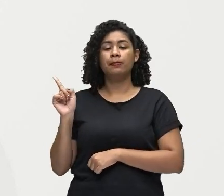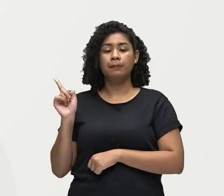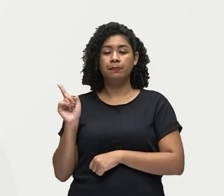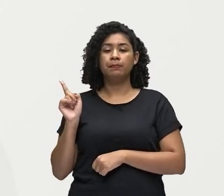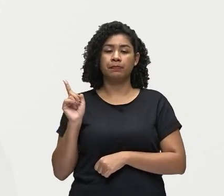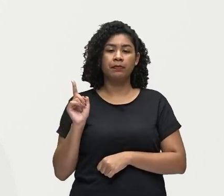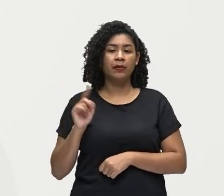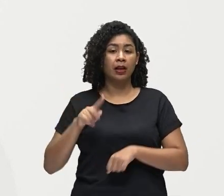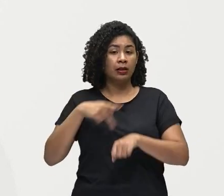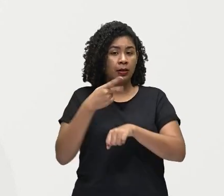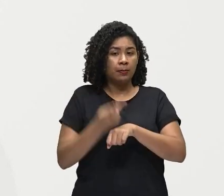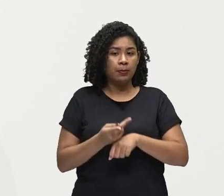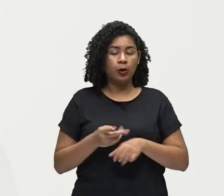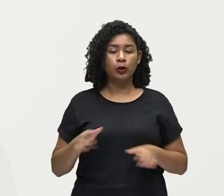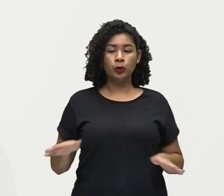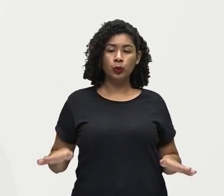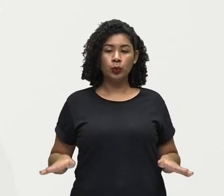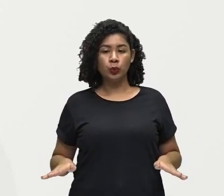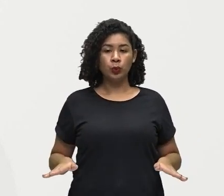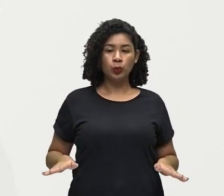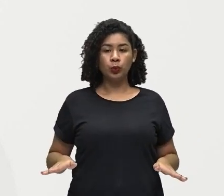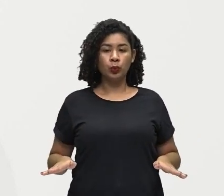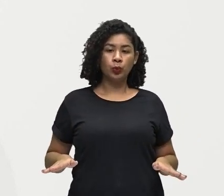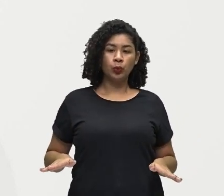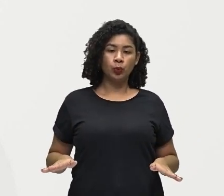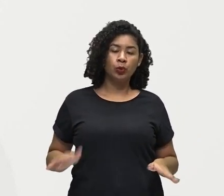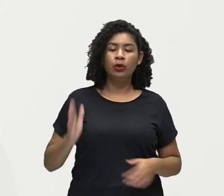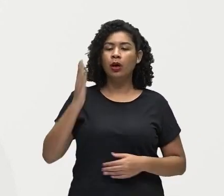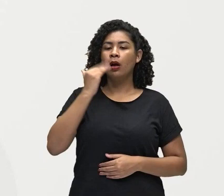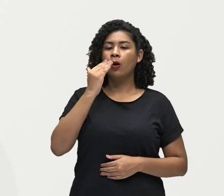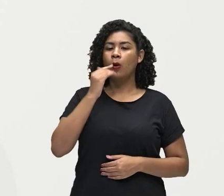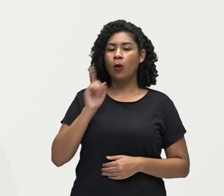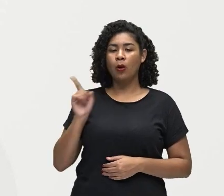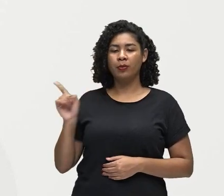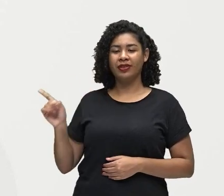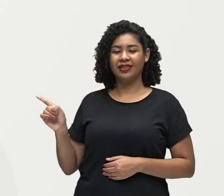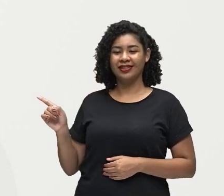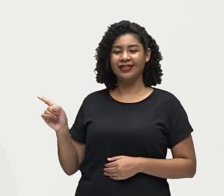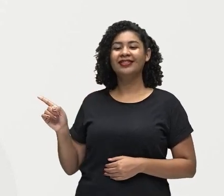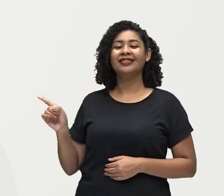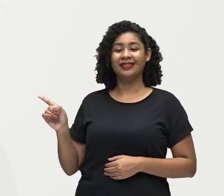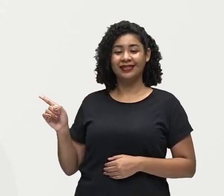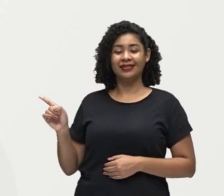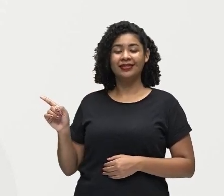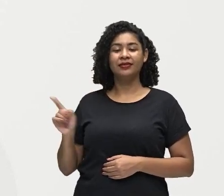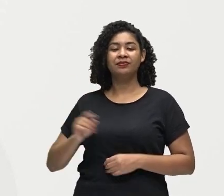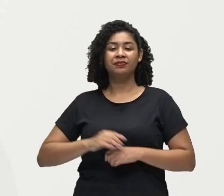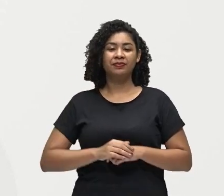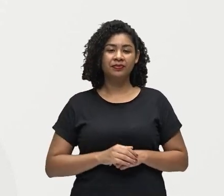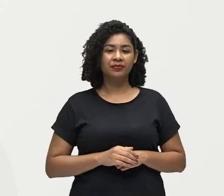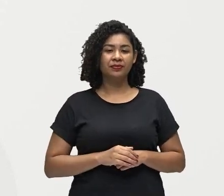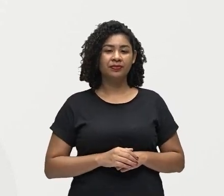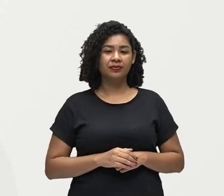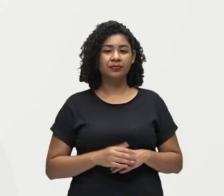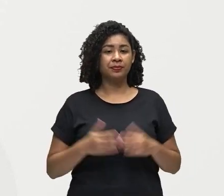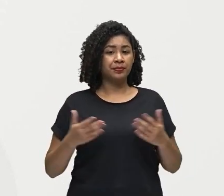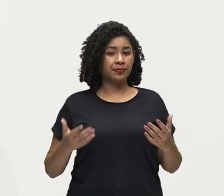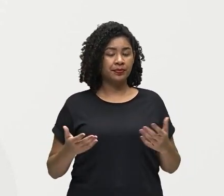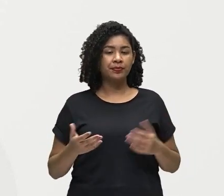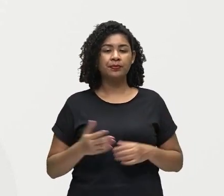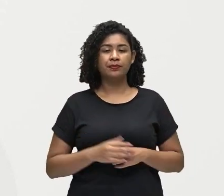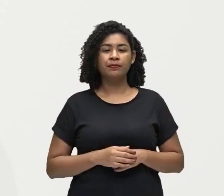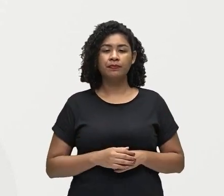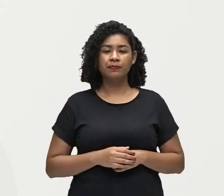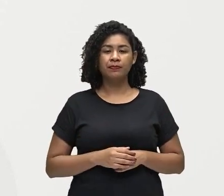de alimento para o pinguim, né? O pinguim é uma ave que vai se alimentar aí do crio, e o pinguim, ele vai ser